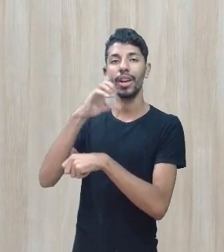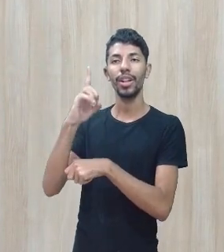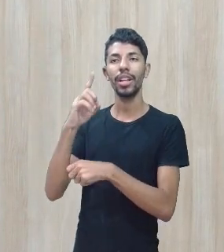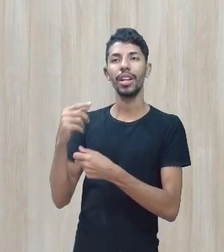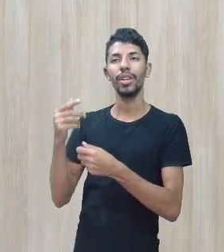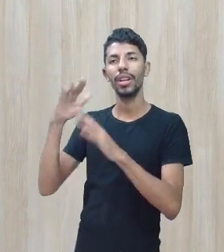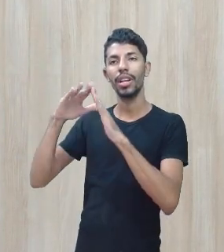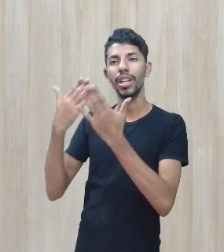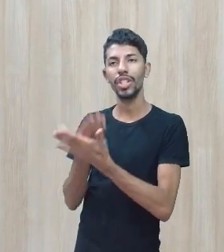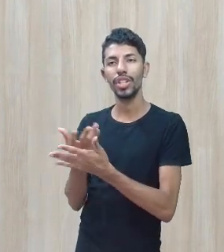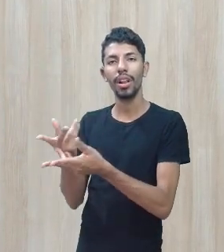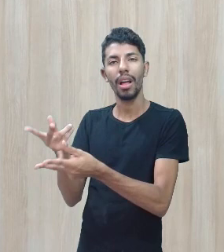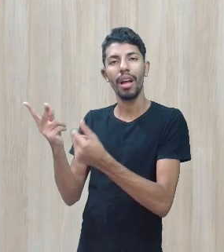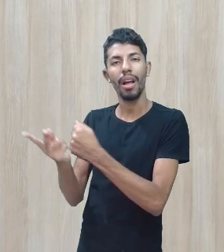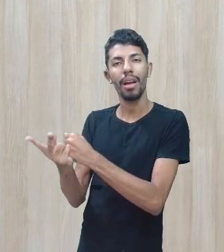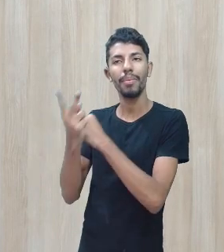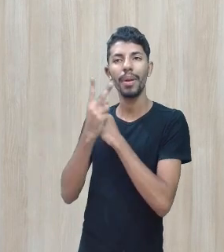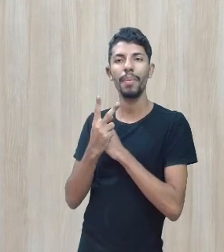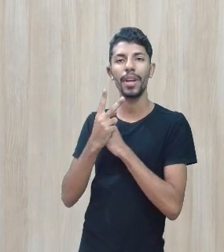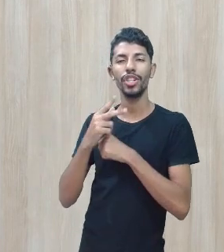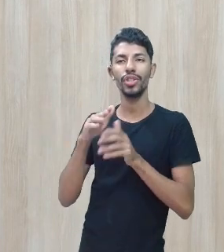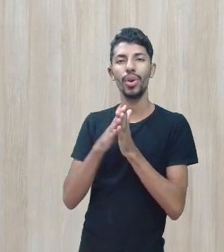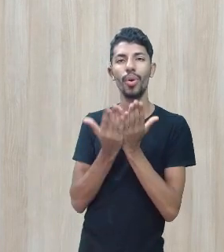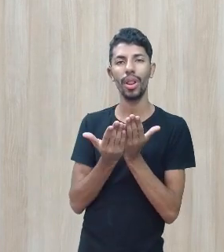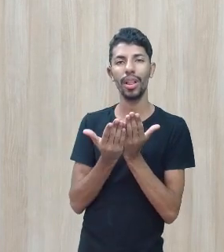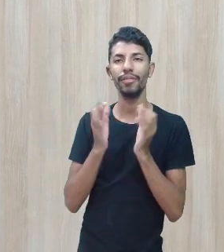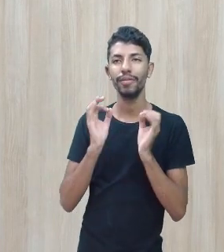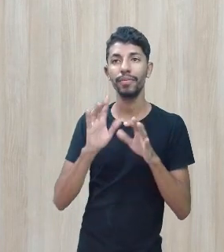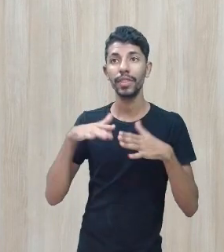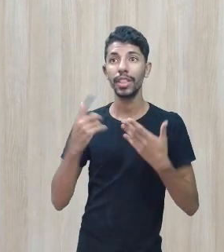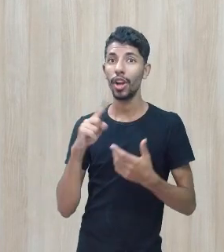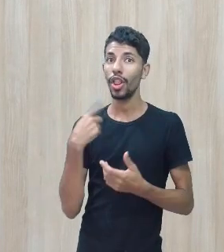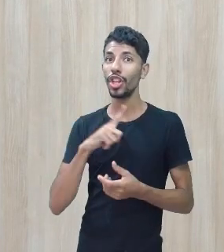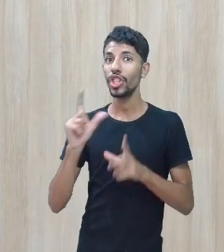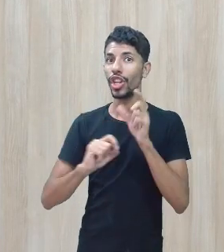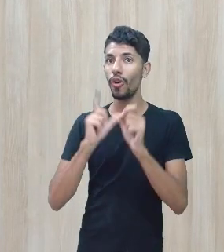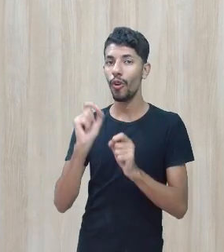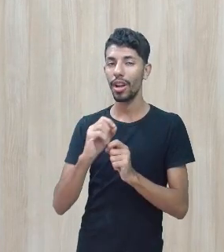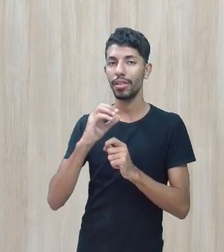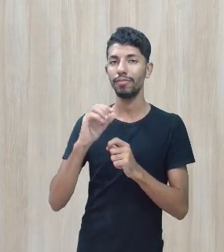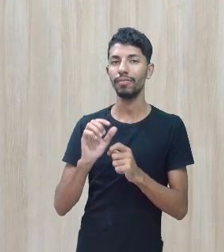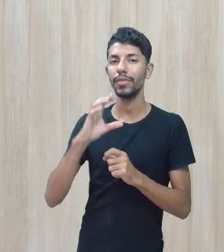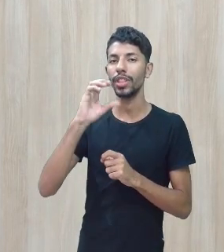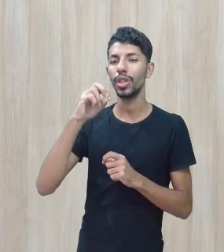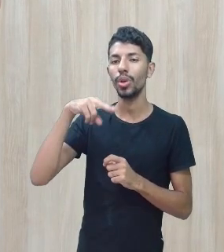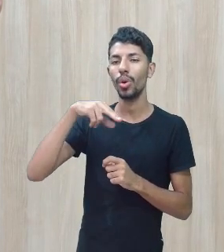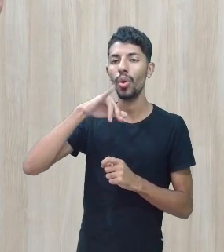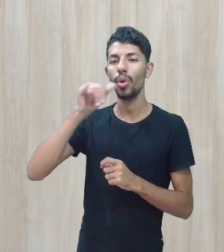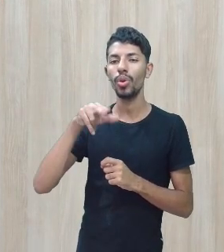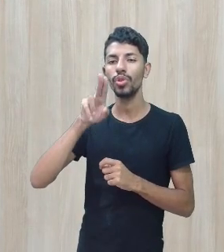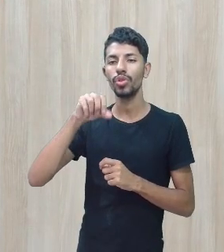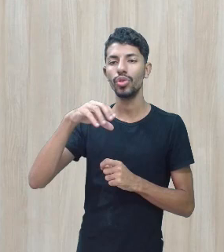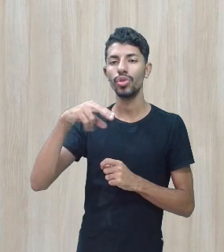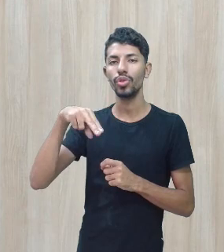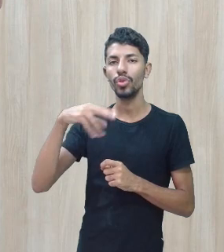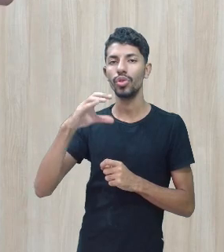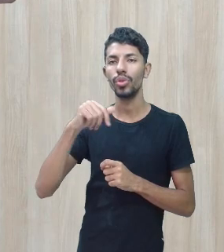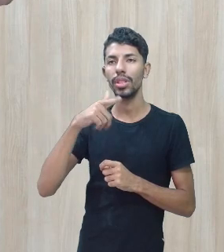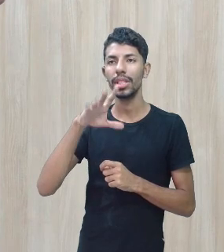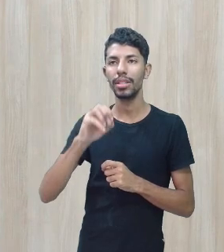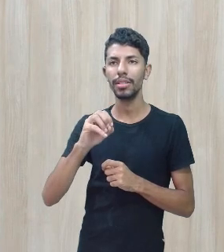Então, nós temos as conjunções atuando no segundo tipo de coesão, que é a